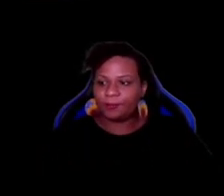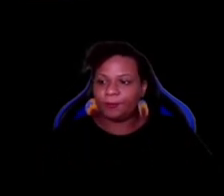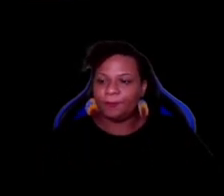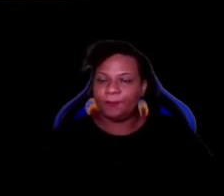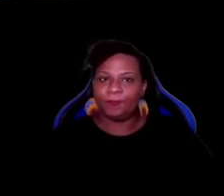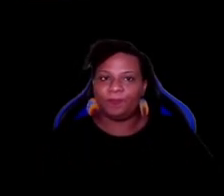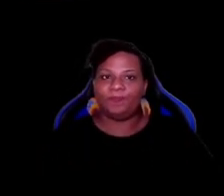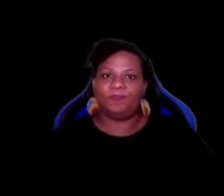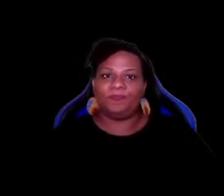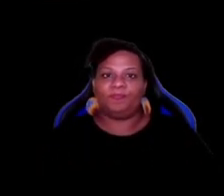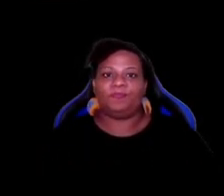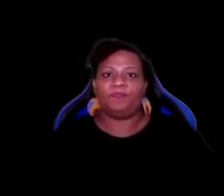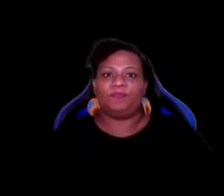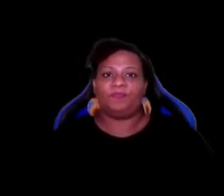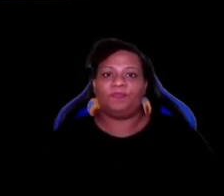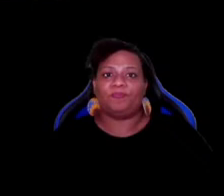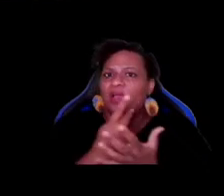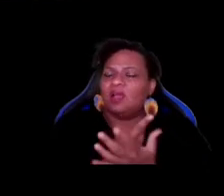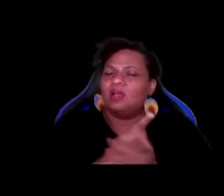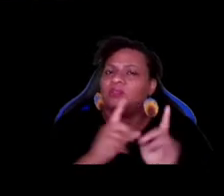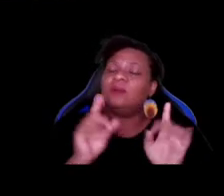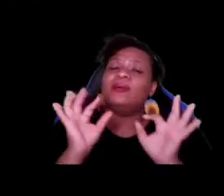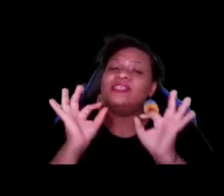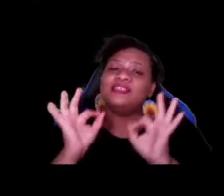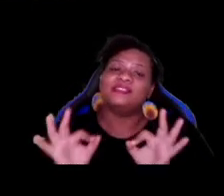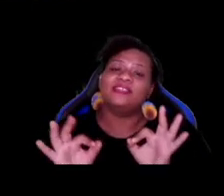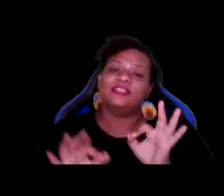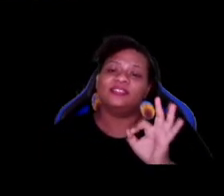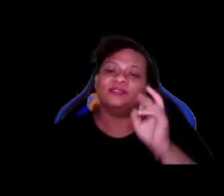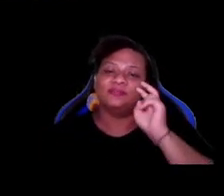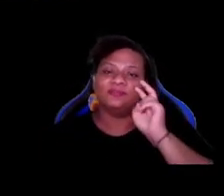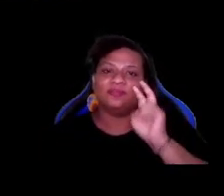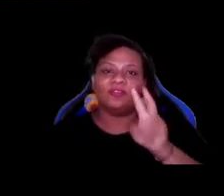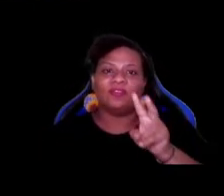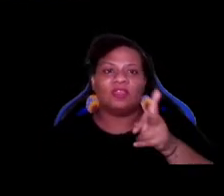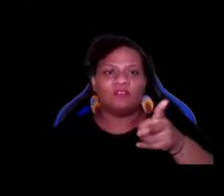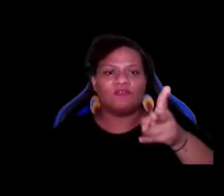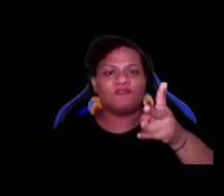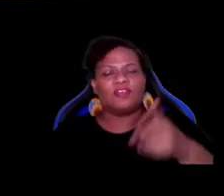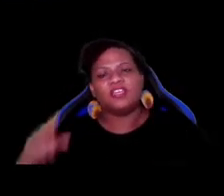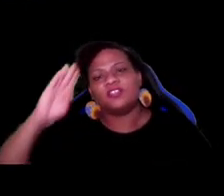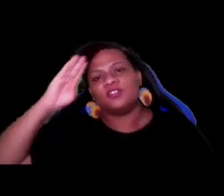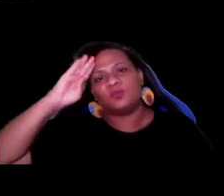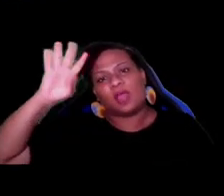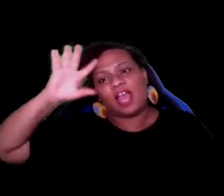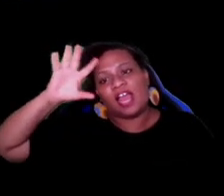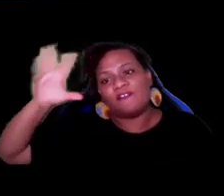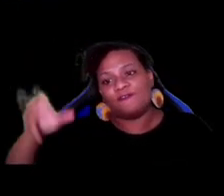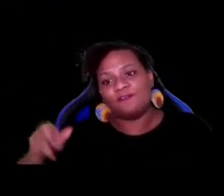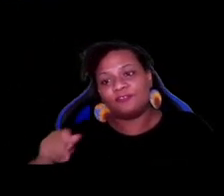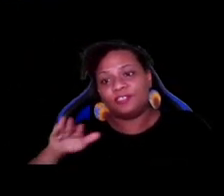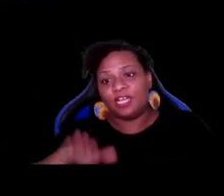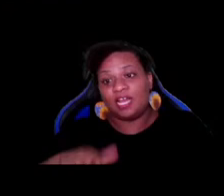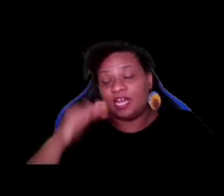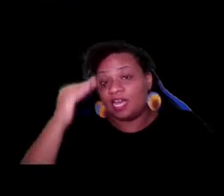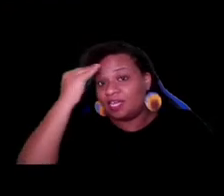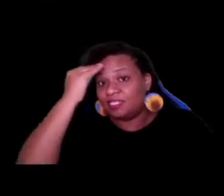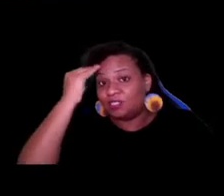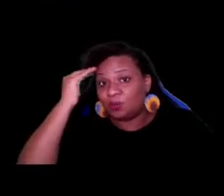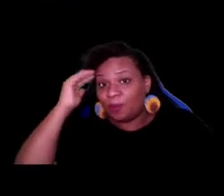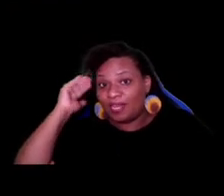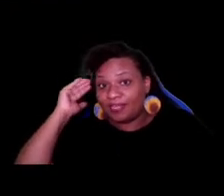levadas, né, do afro, né, do candomblé, que,